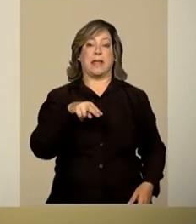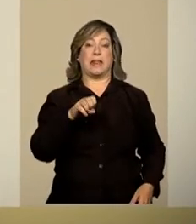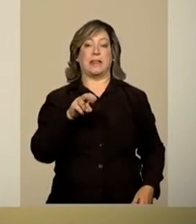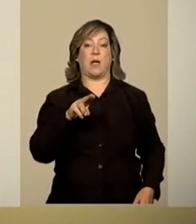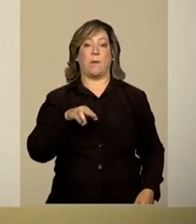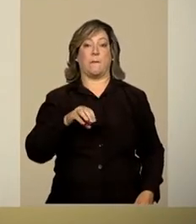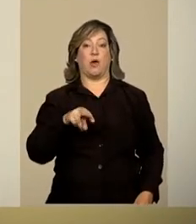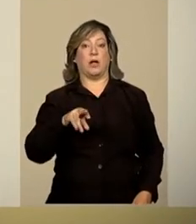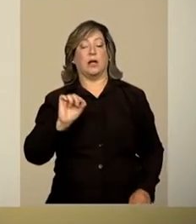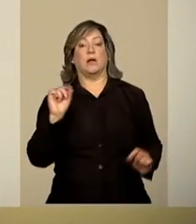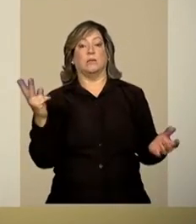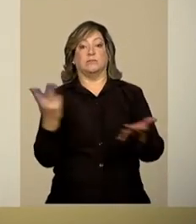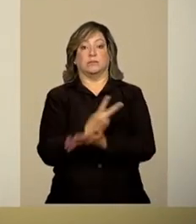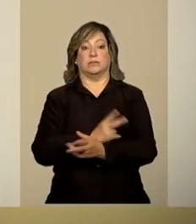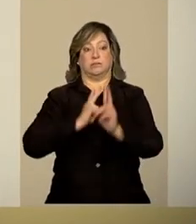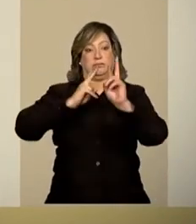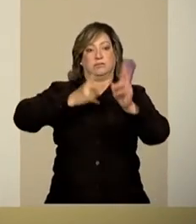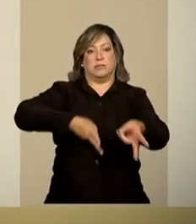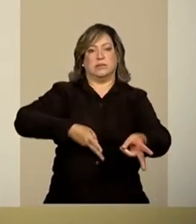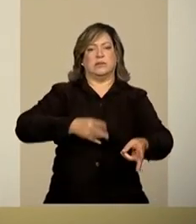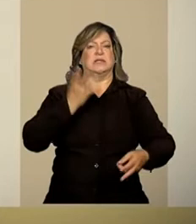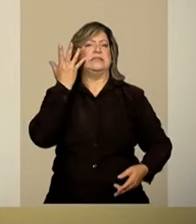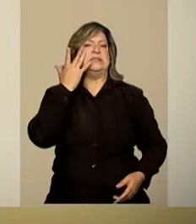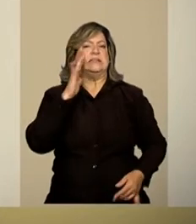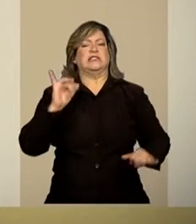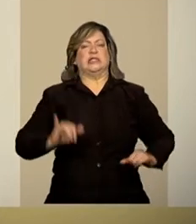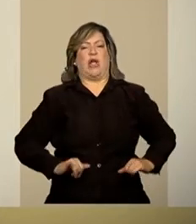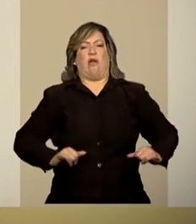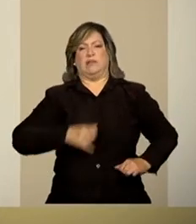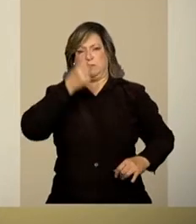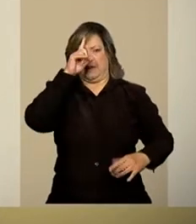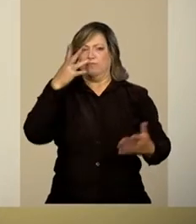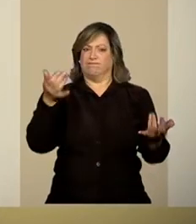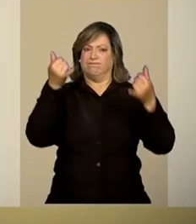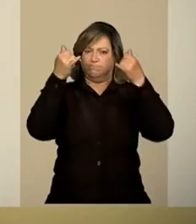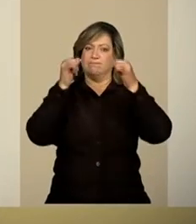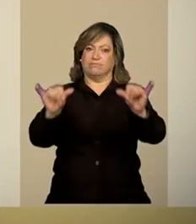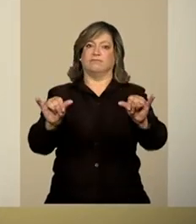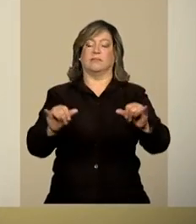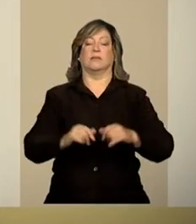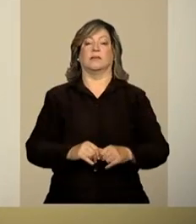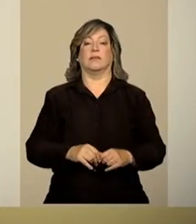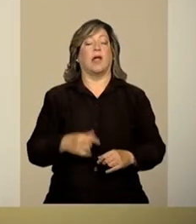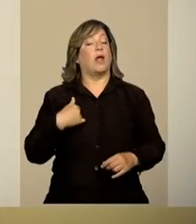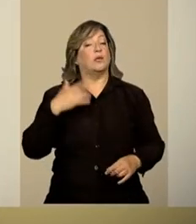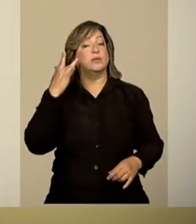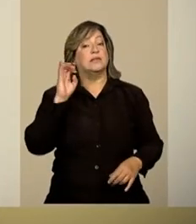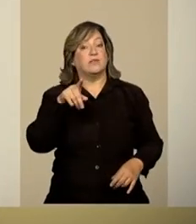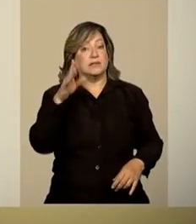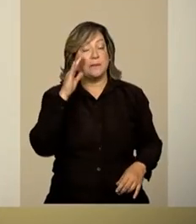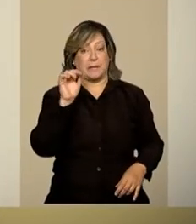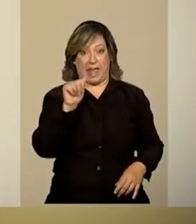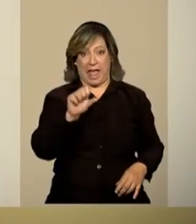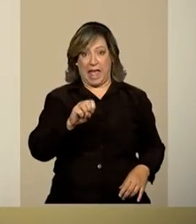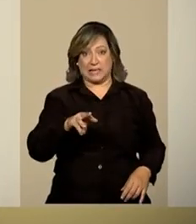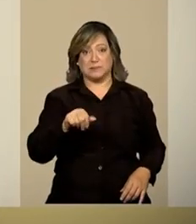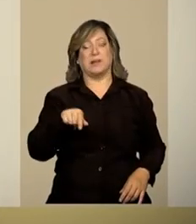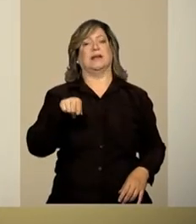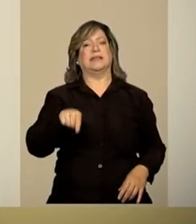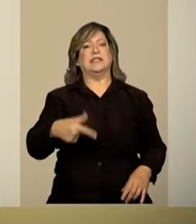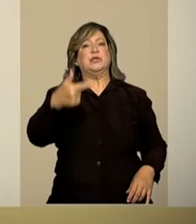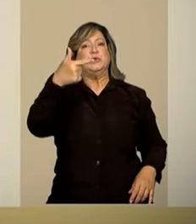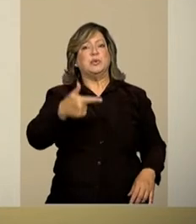ou adulto a ser internado por vários dias no hospital eu não sei se você sabe Max que a asma era